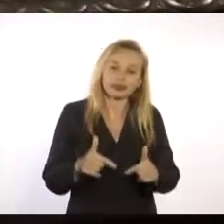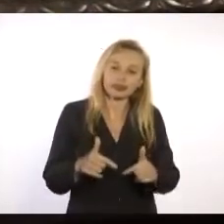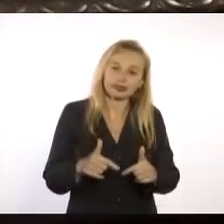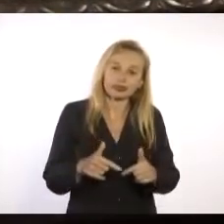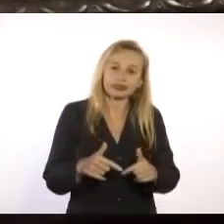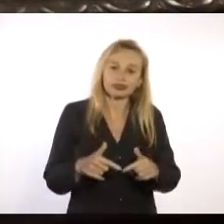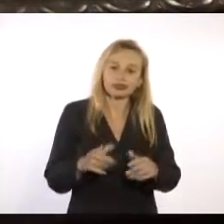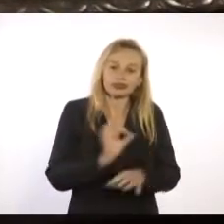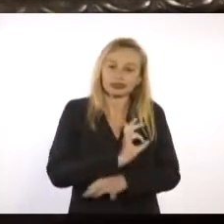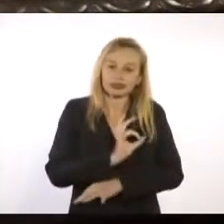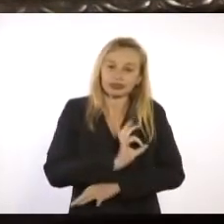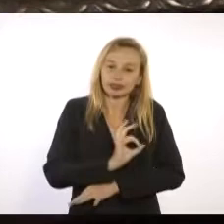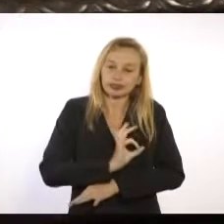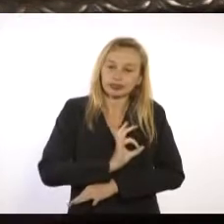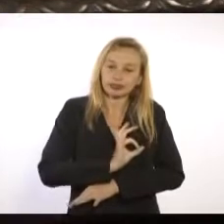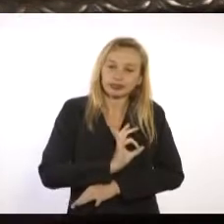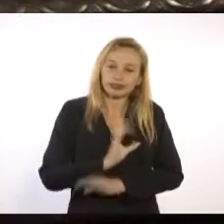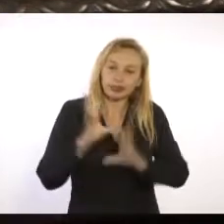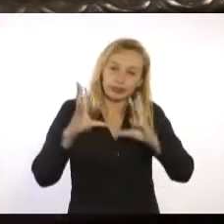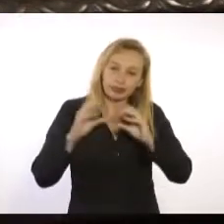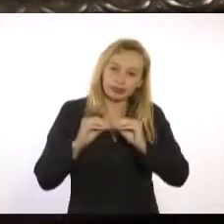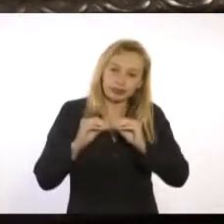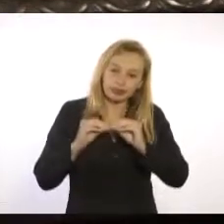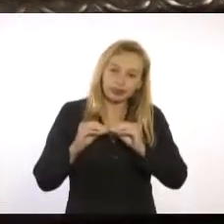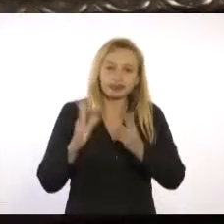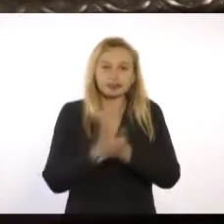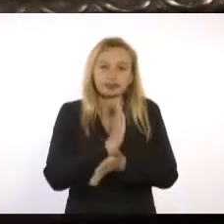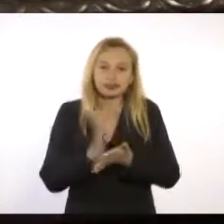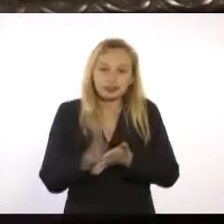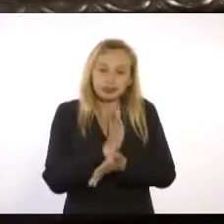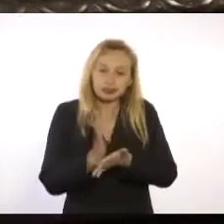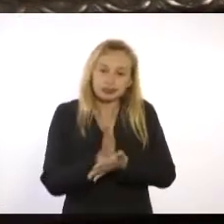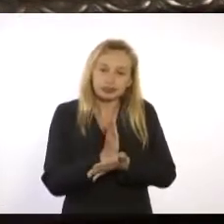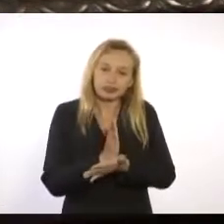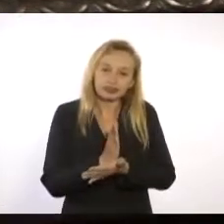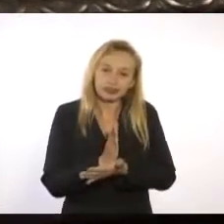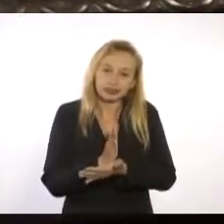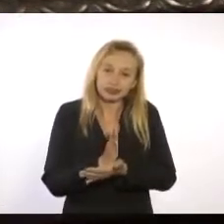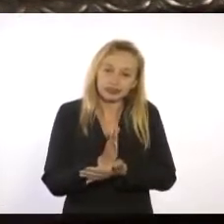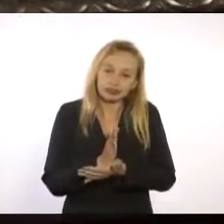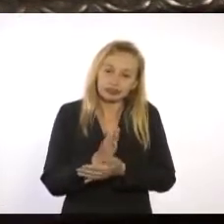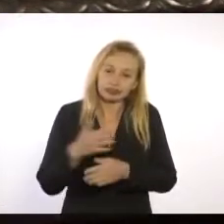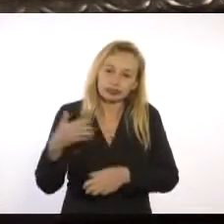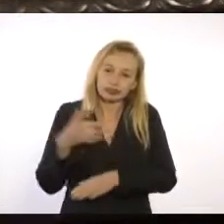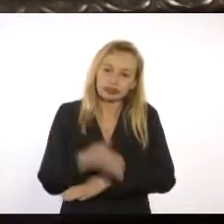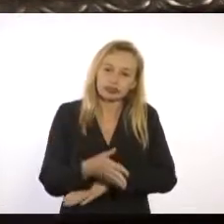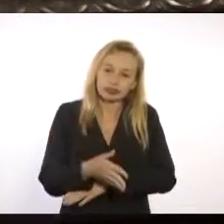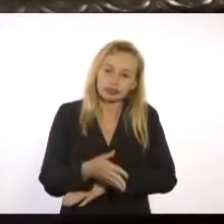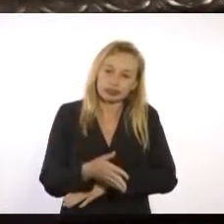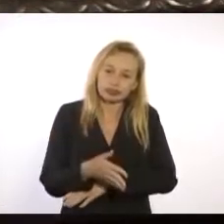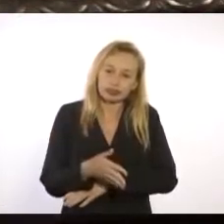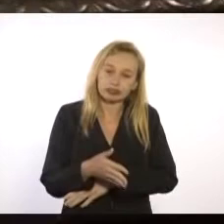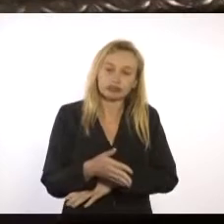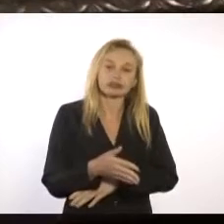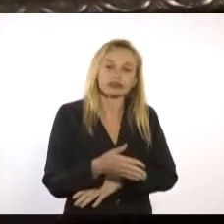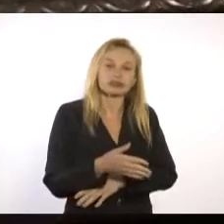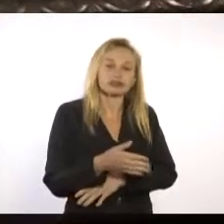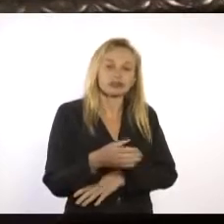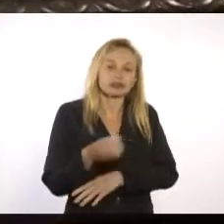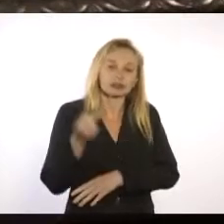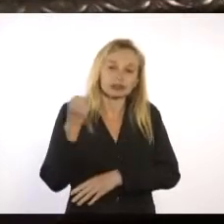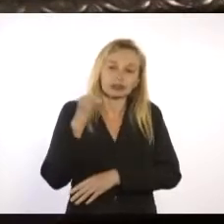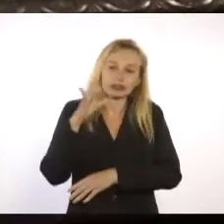policiais durante a noite e que algumas delas adentraram a madrugada, como aconteceu